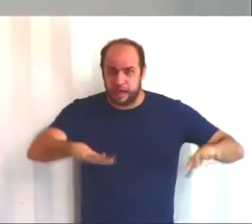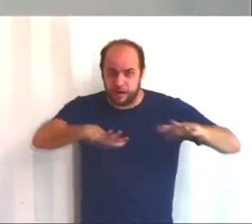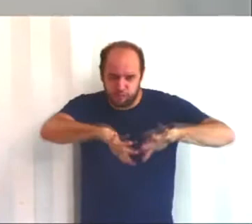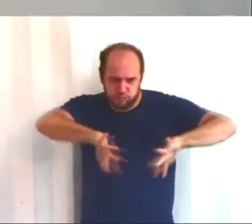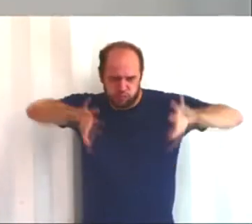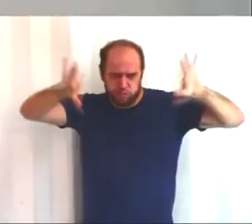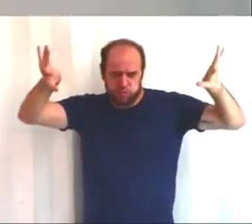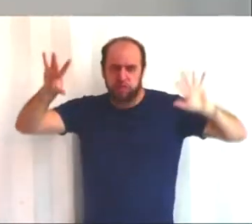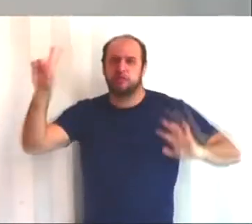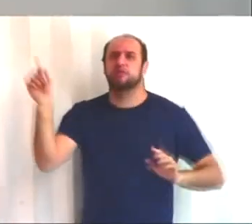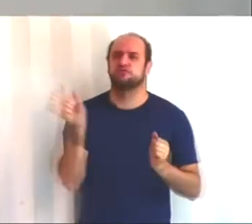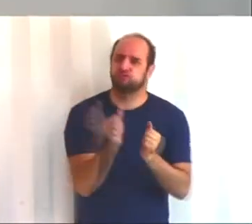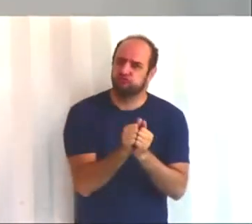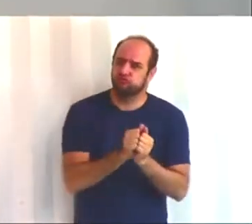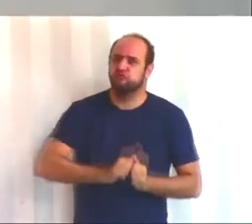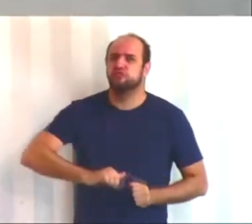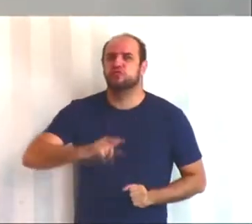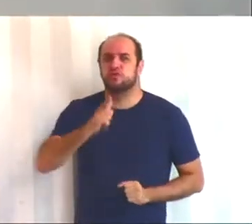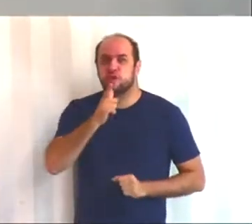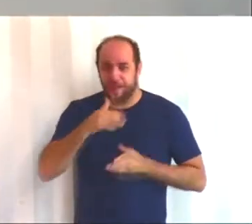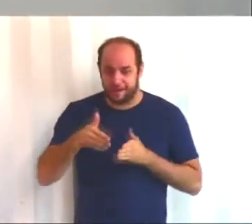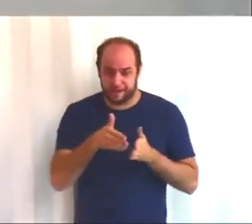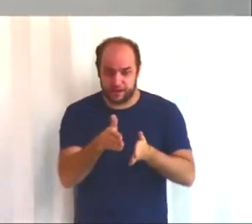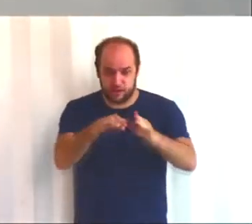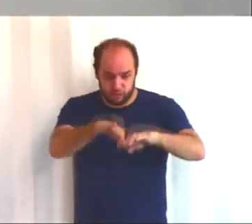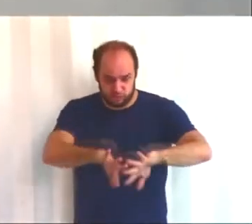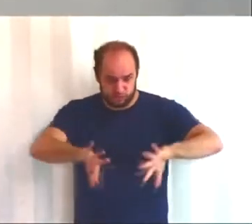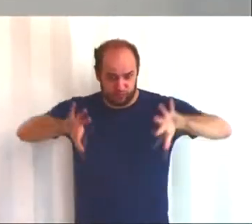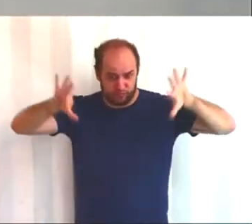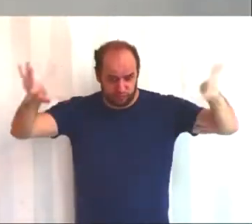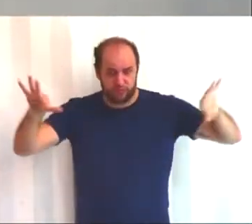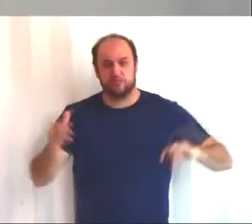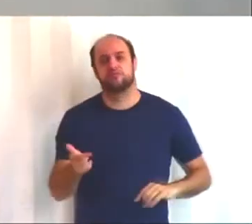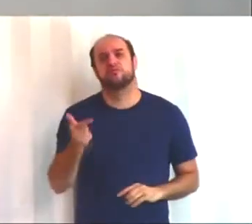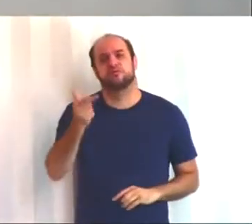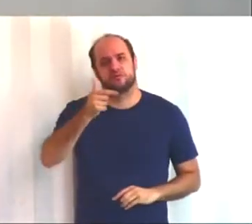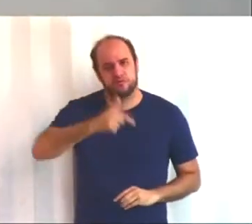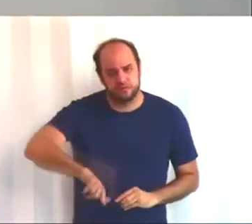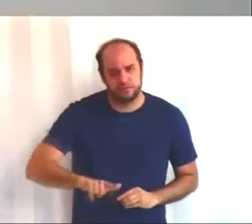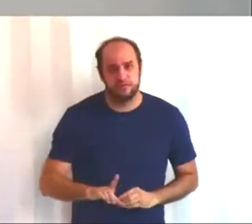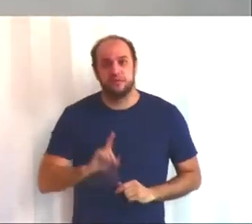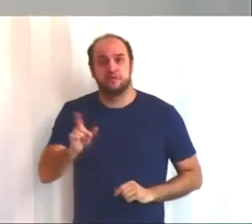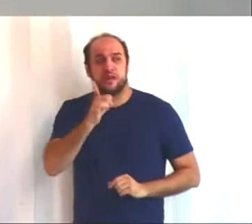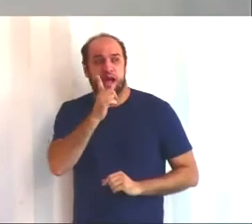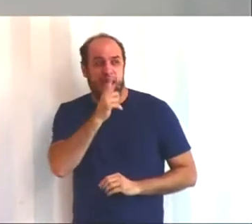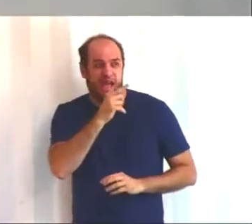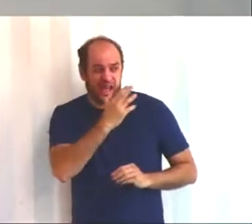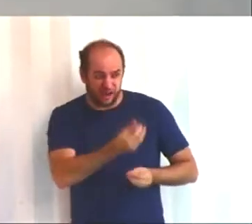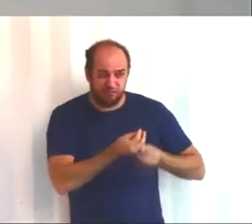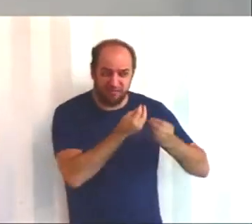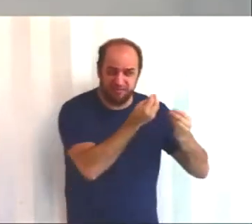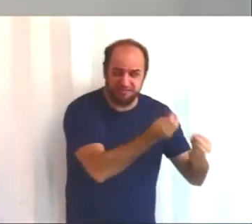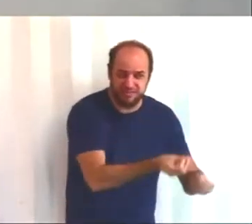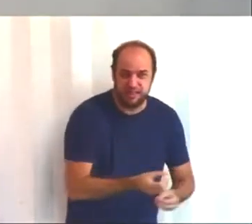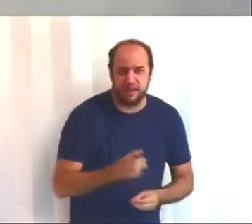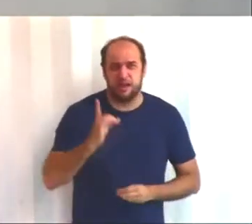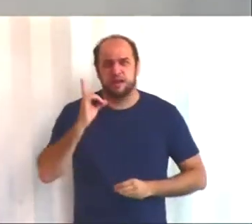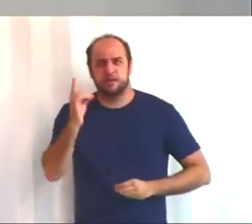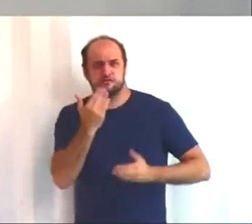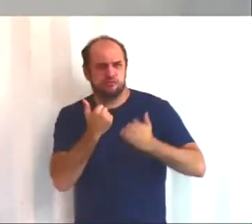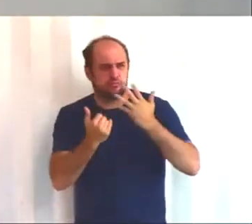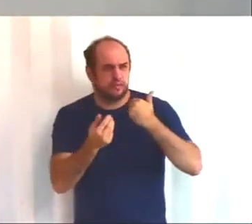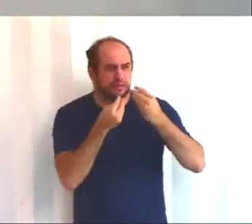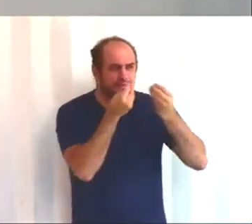esteve abrindo o rio, Deus esteve dando pão, Deus esteve dando água, Deus esteve dando